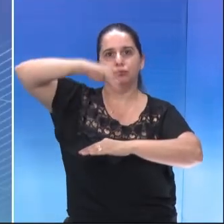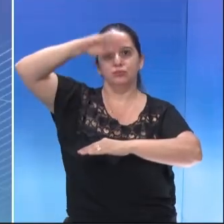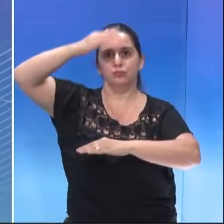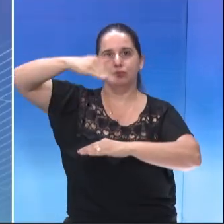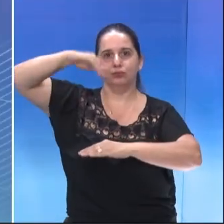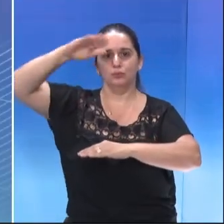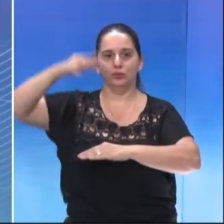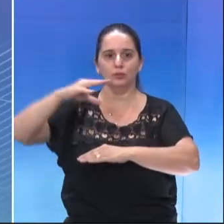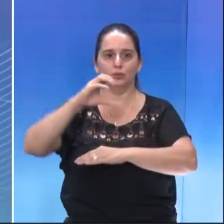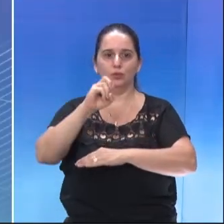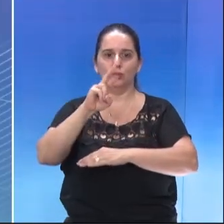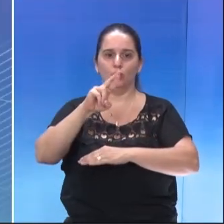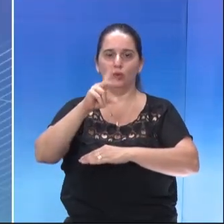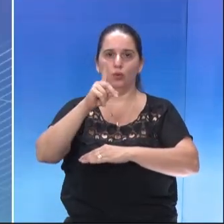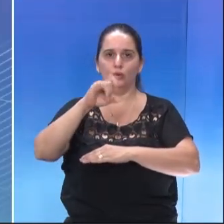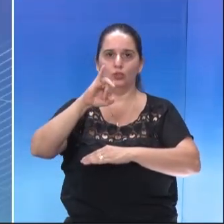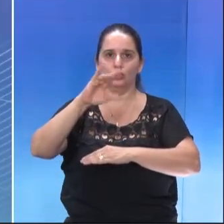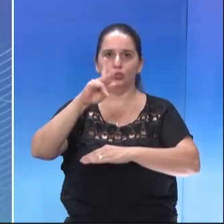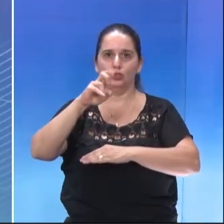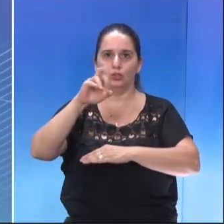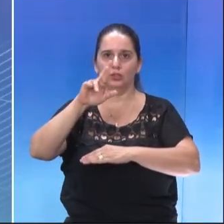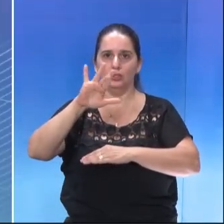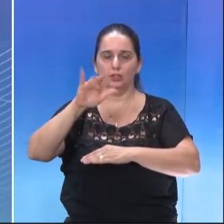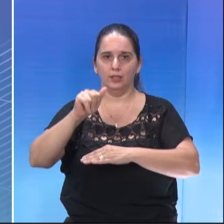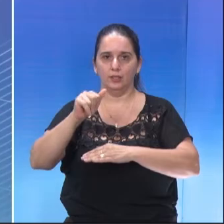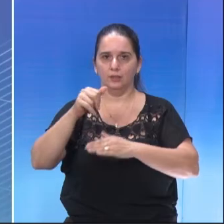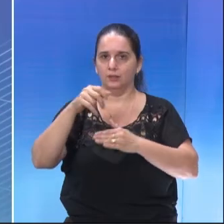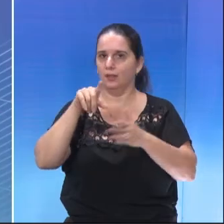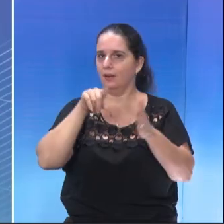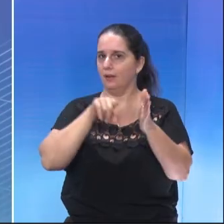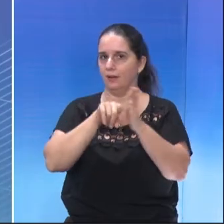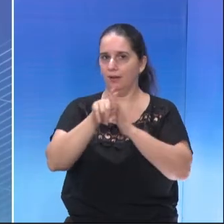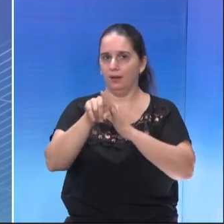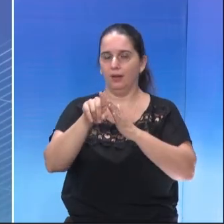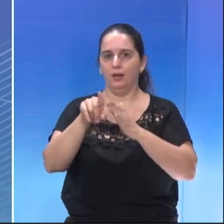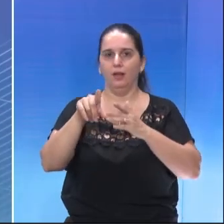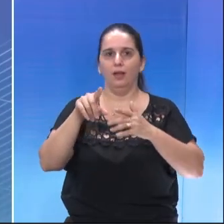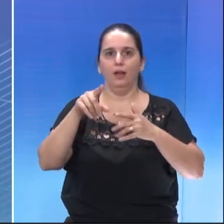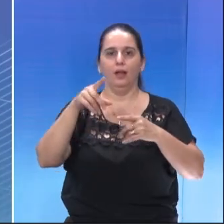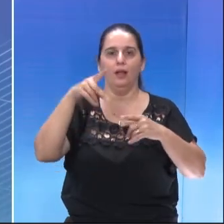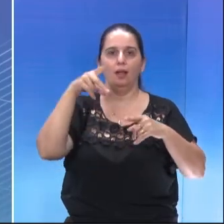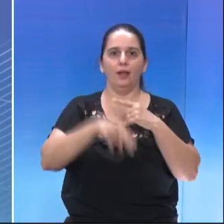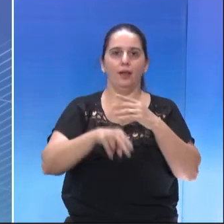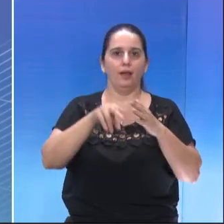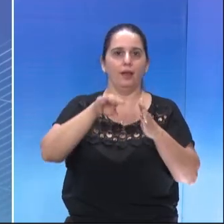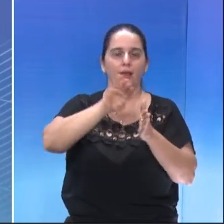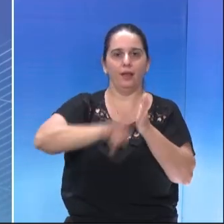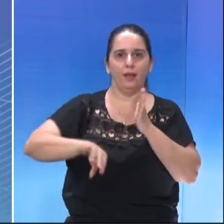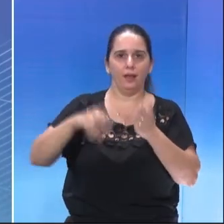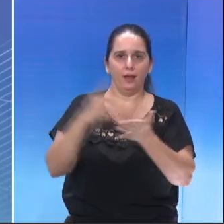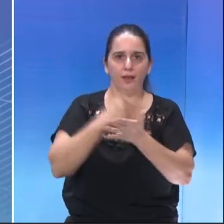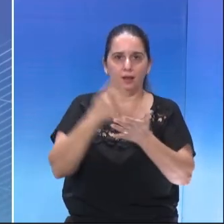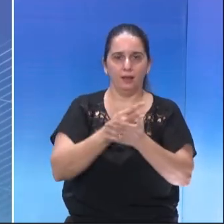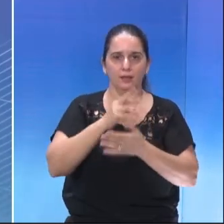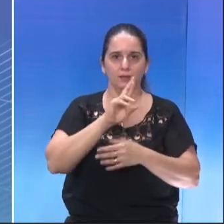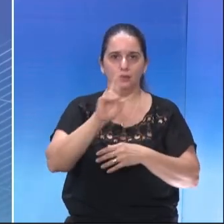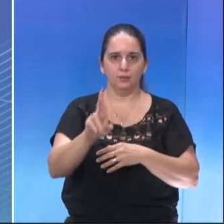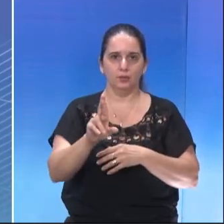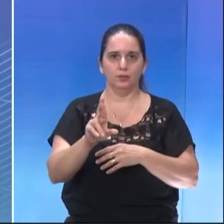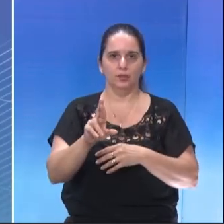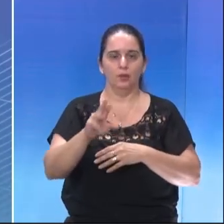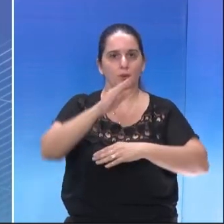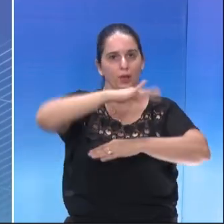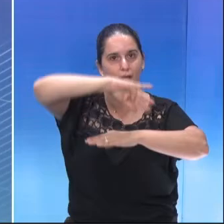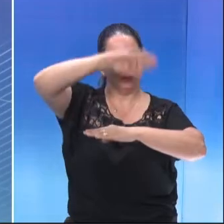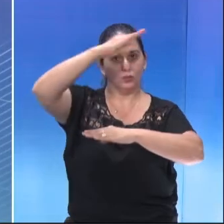são formadas, essa resposta não é correta. Por quê? Porque as cordilheiras são formadas no período dos dobramentos modernos, há cerca de 200 milhões de